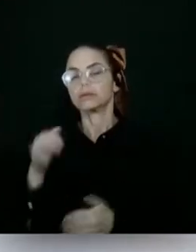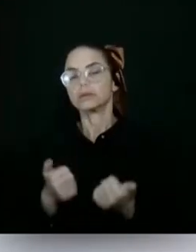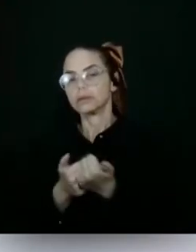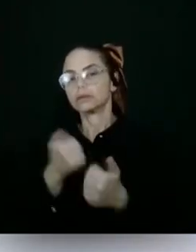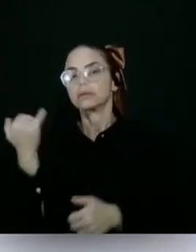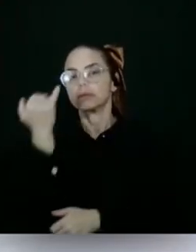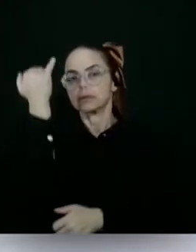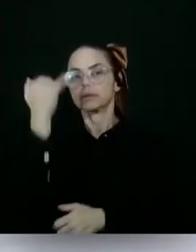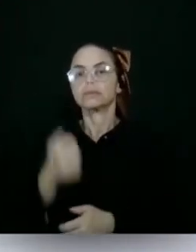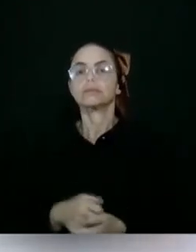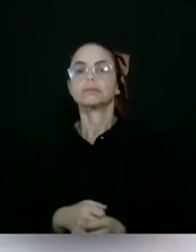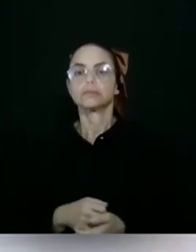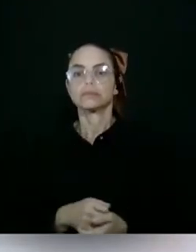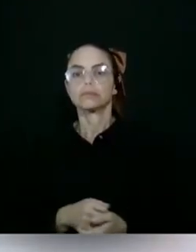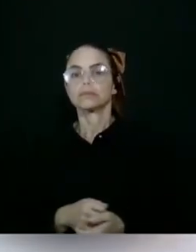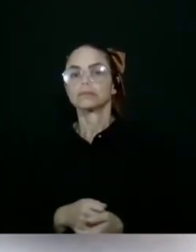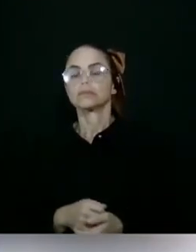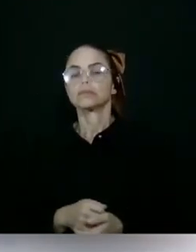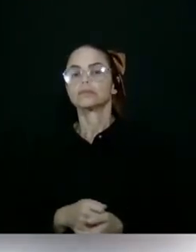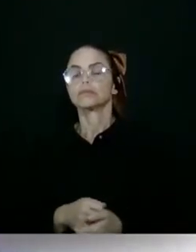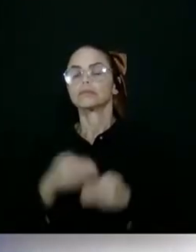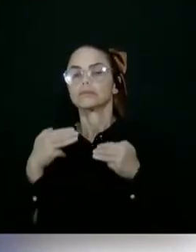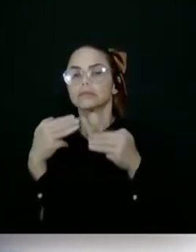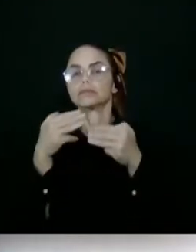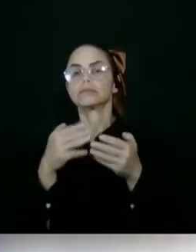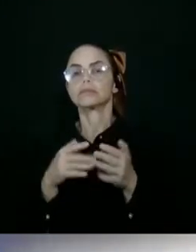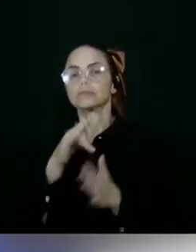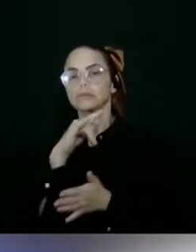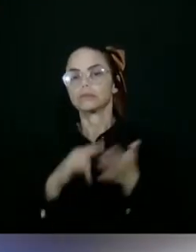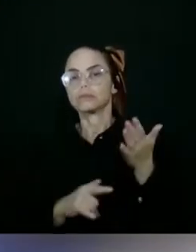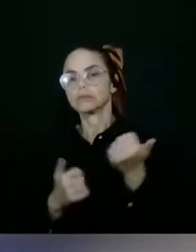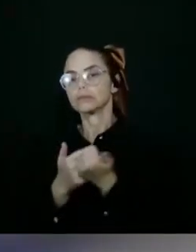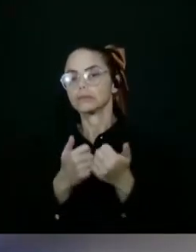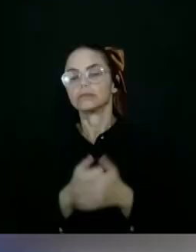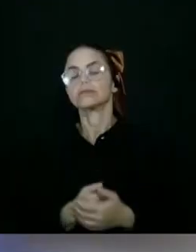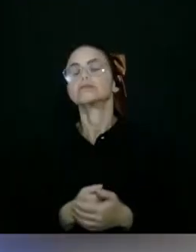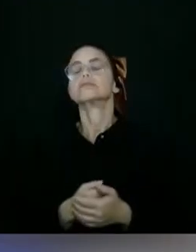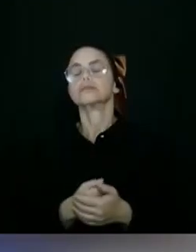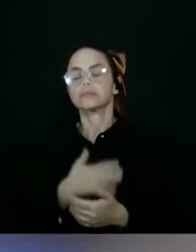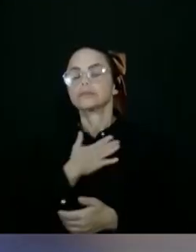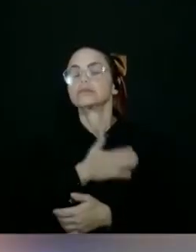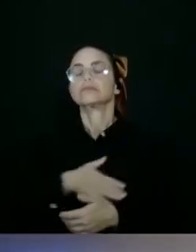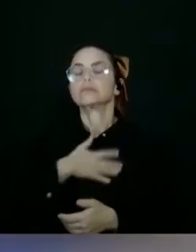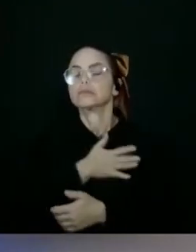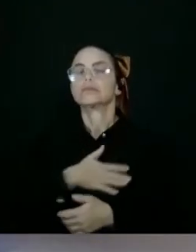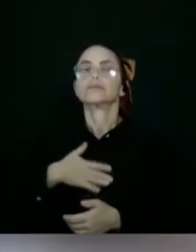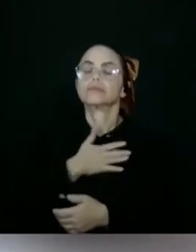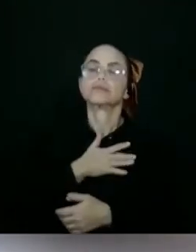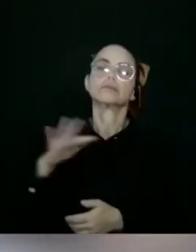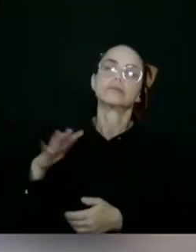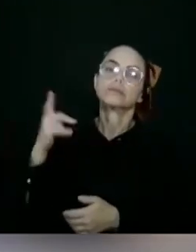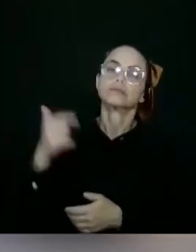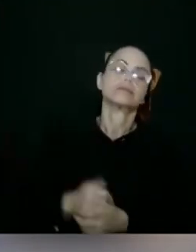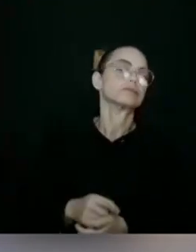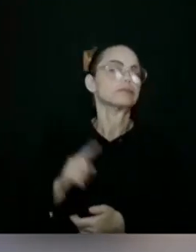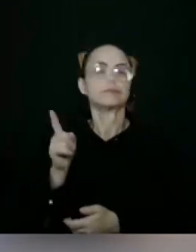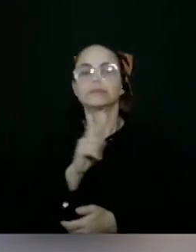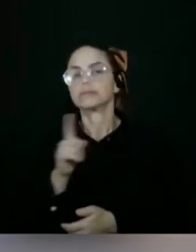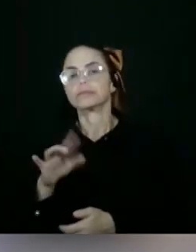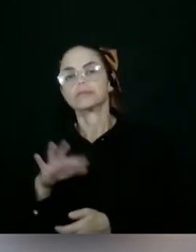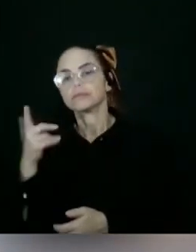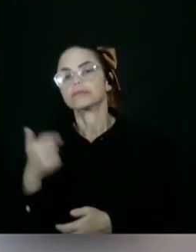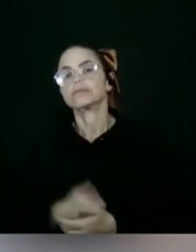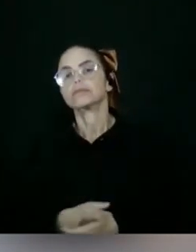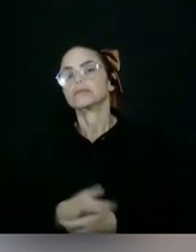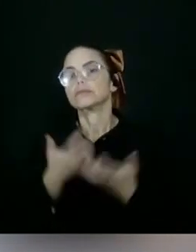que a moção, na verdade, a gente apoia algo, né, que a gente gostaria que acontecesse ou que não acontecesse, né? Mas o que a gente quer é